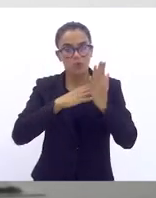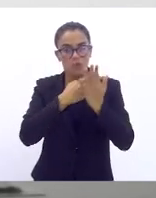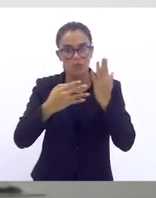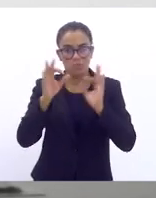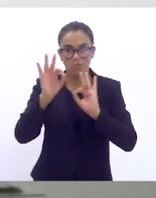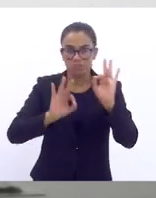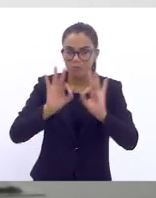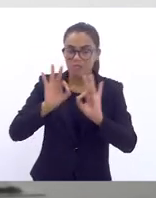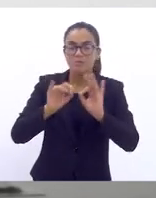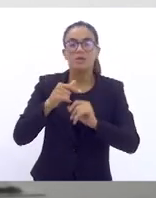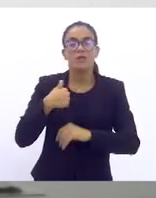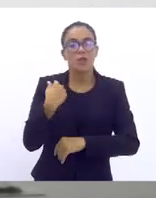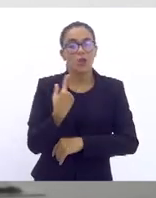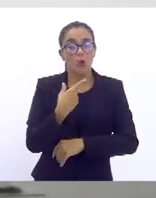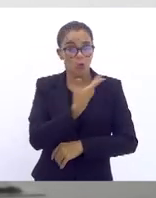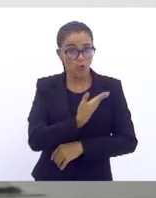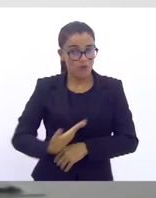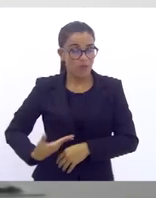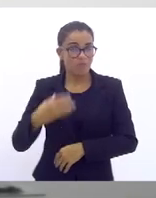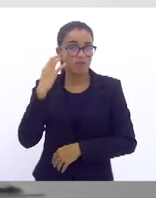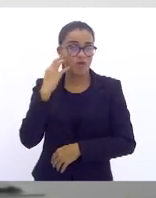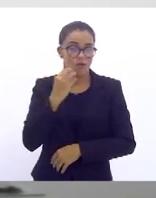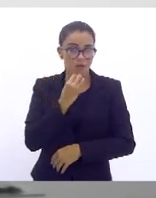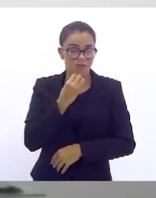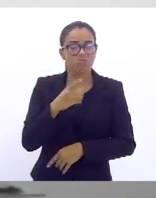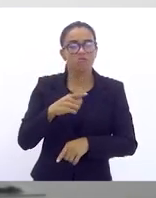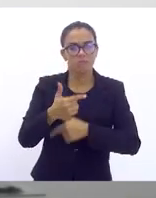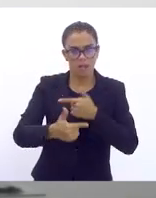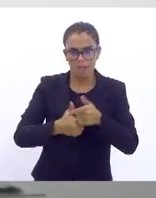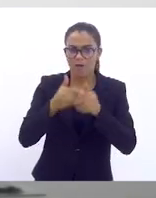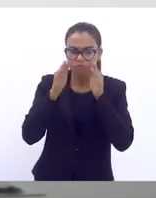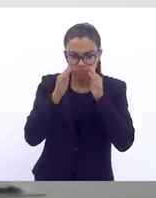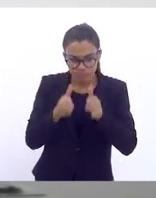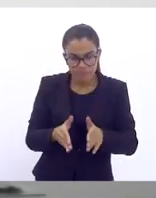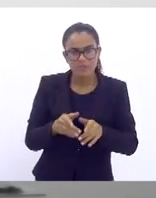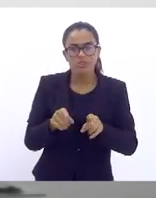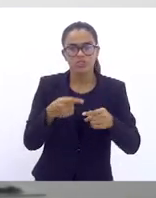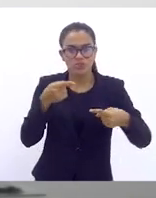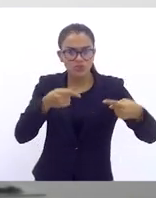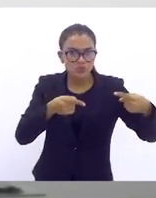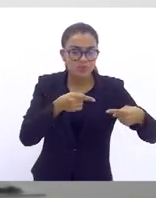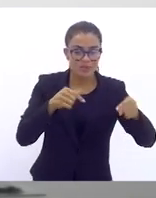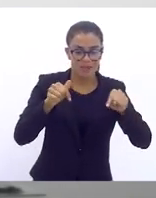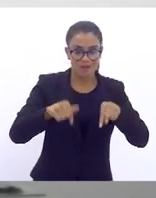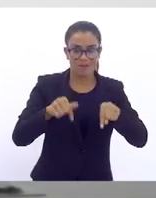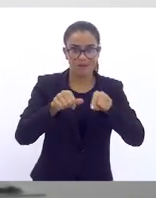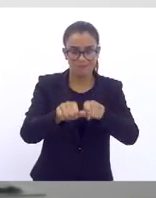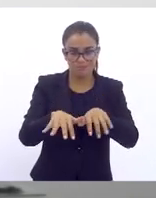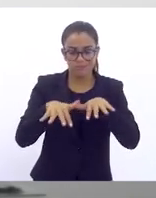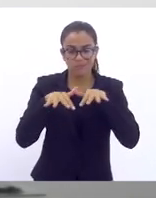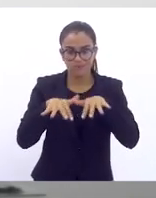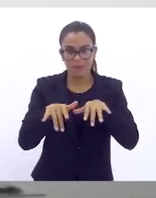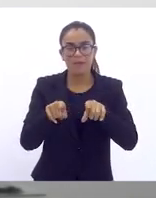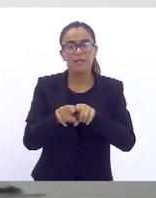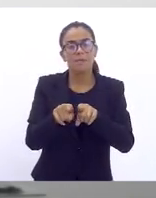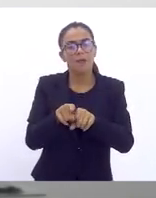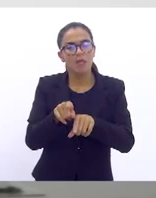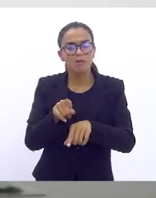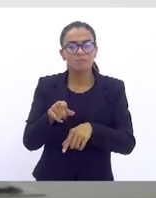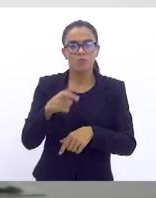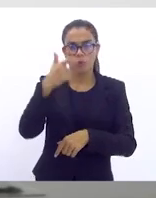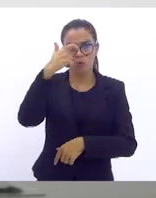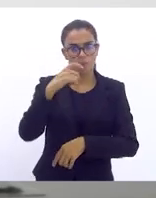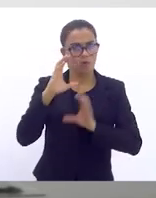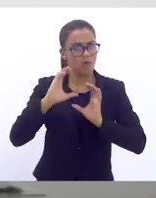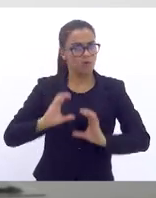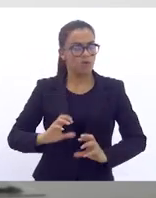que a gente está no caminho certo o governo Cláudio tem feito esse trabalho só o fato da gente tá discutindo isso aqui e está de maneira responsável e